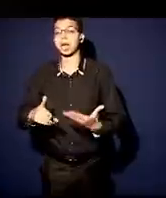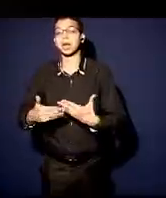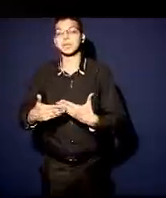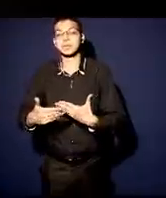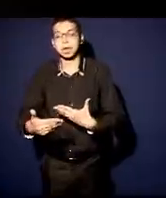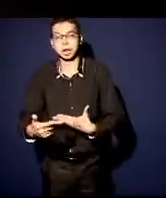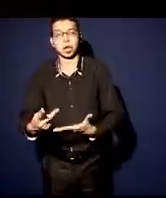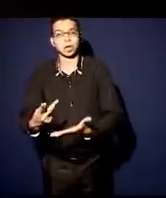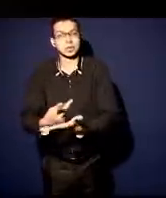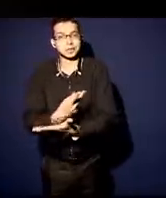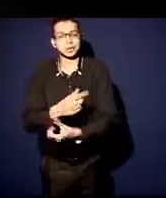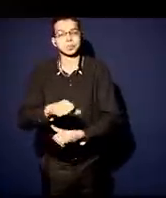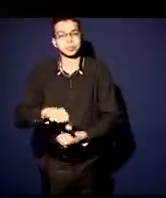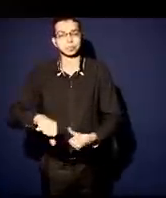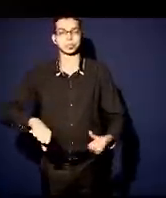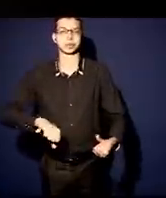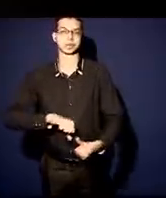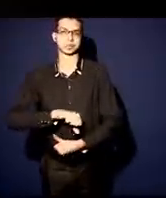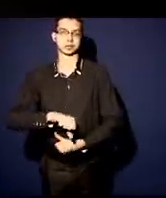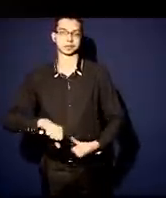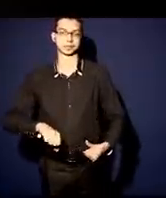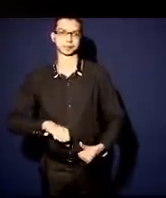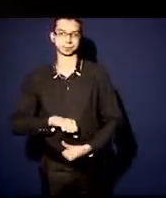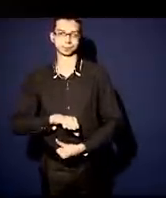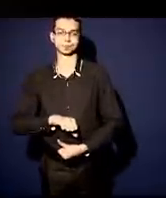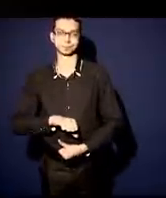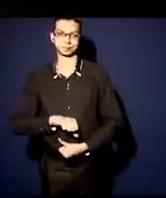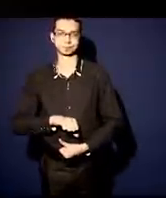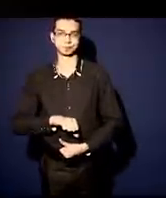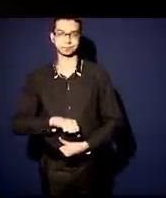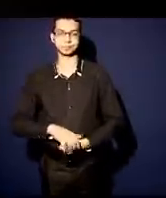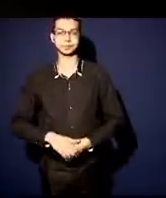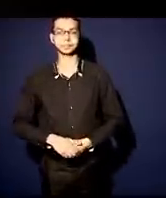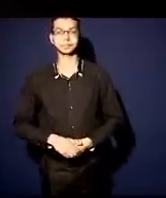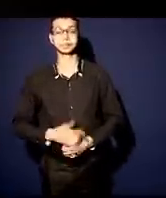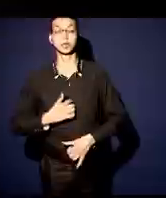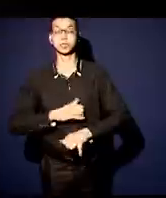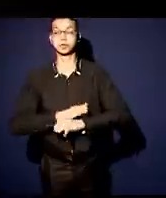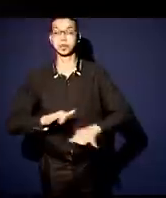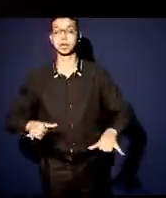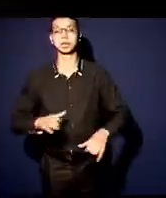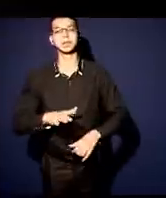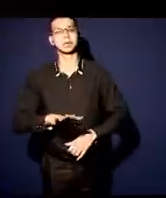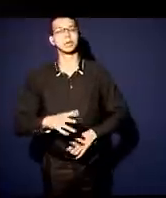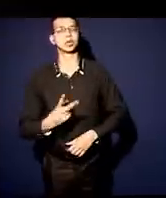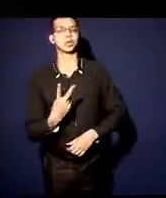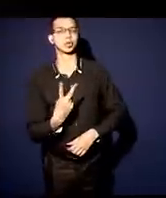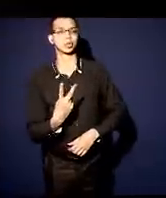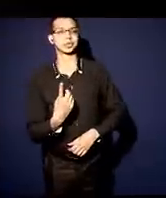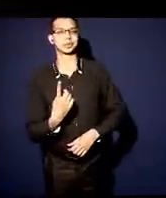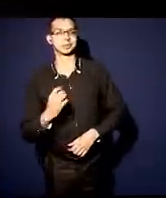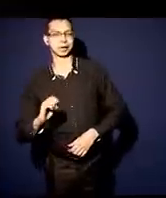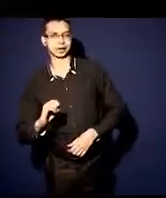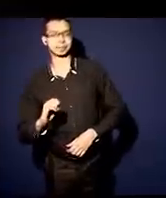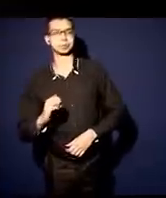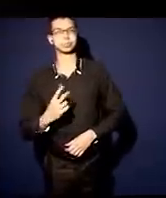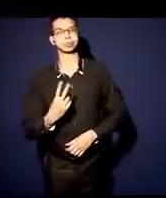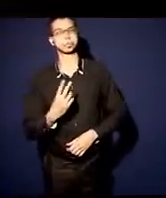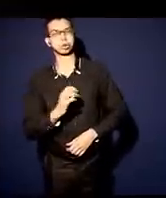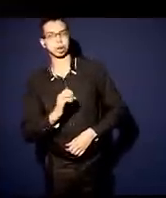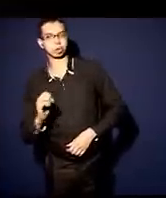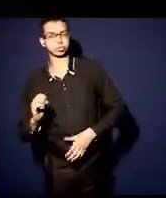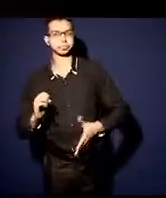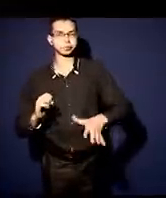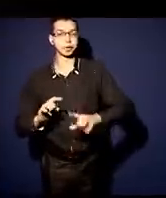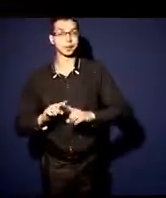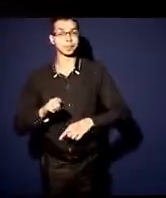ano abaixo desse nível que ele está trabalhando hoje. Eu diria assim, 210, 200 seria razoável. E aí você está